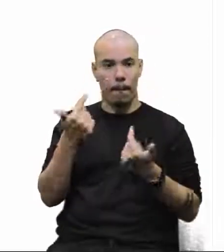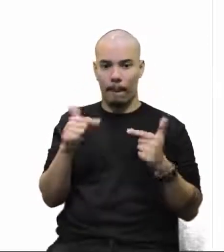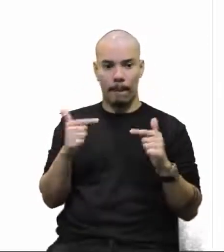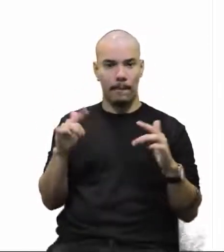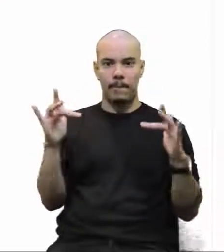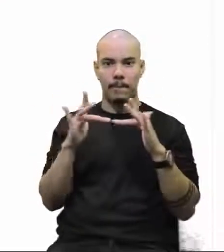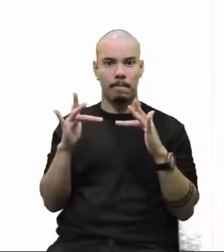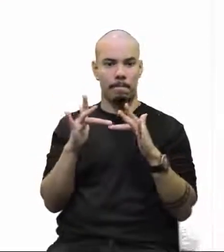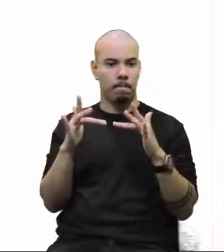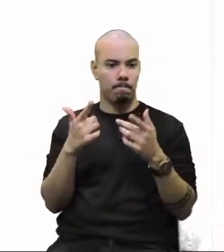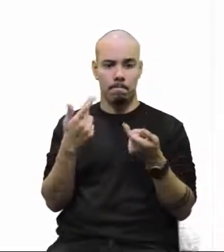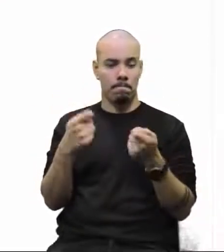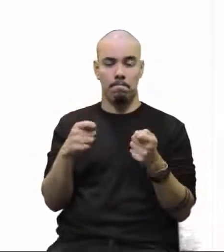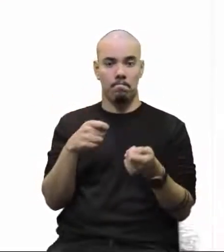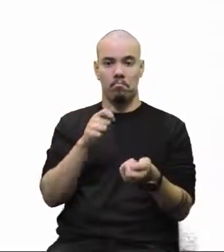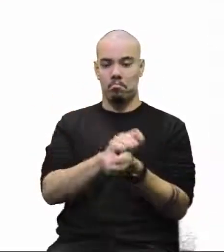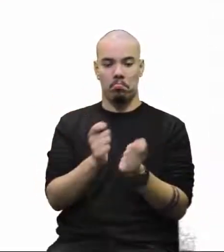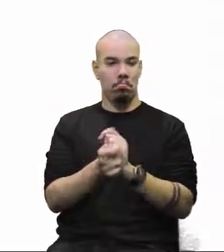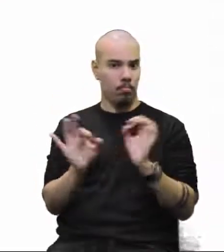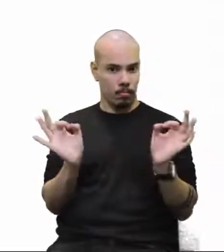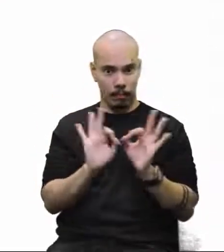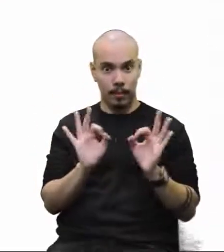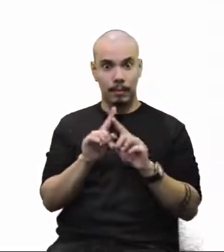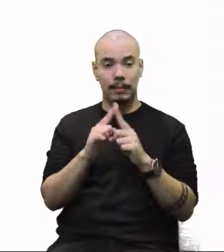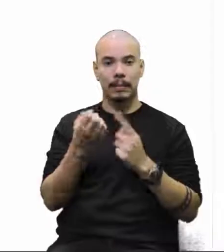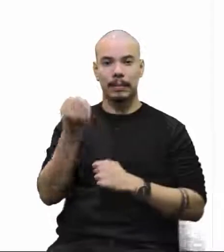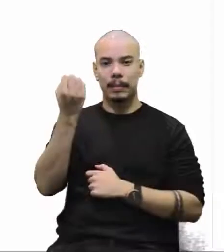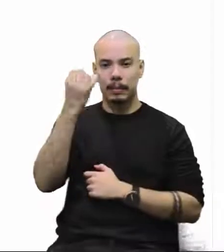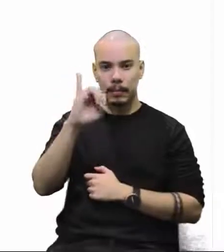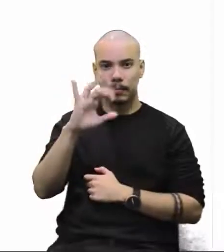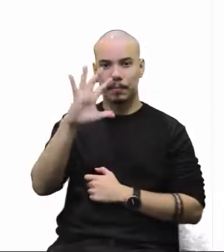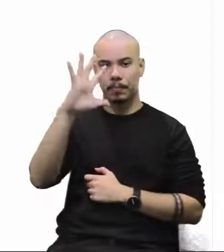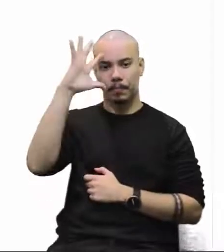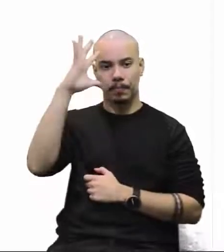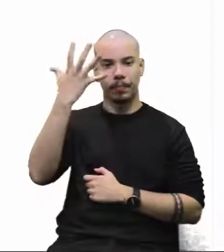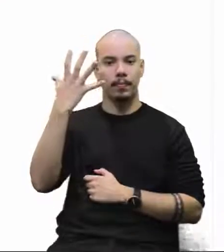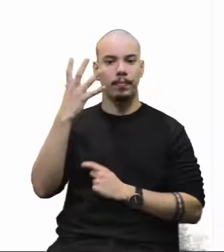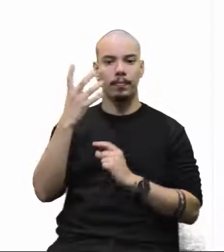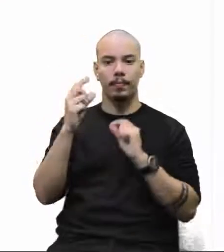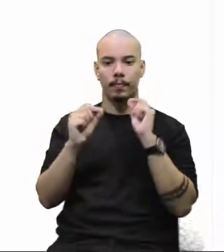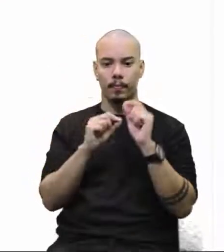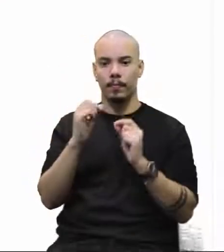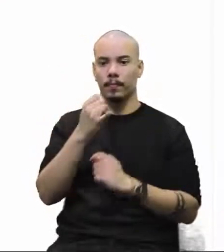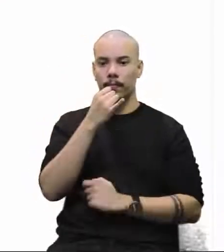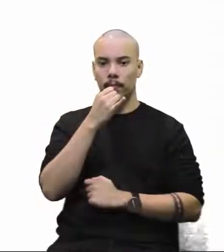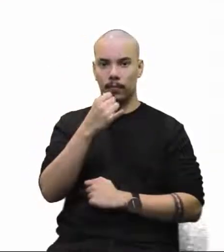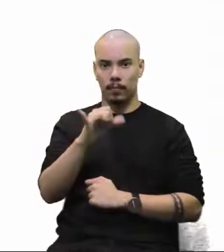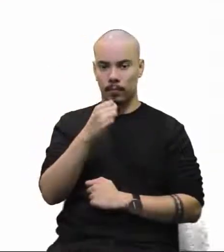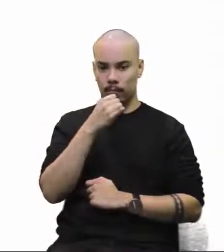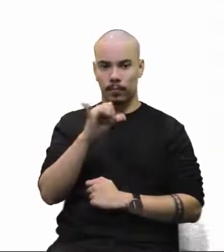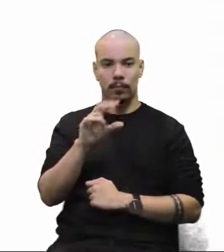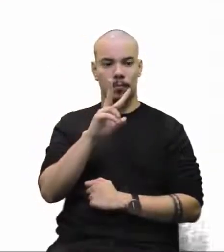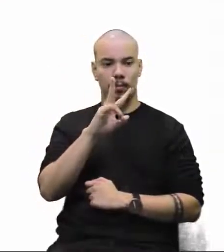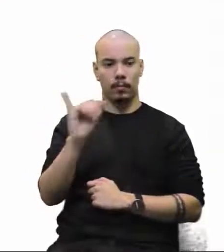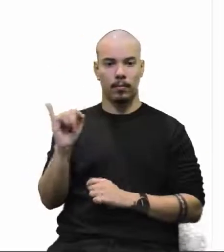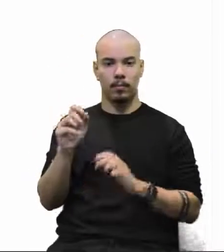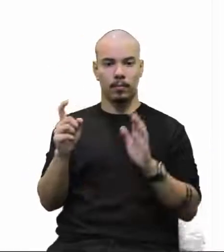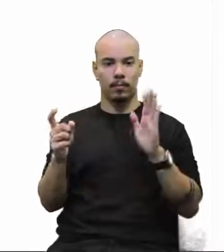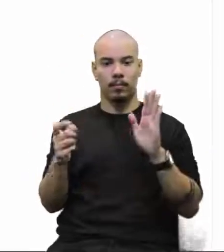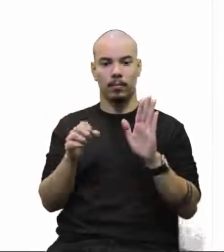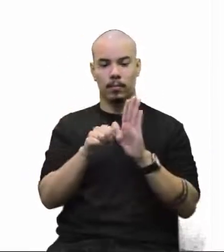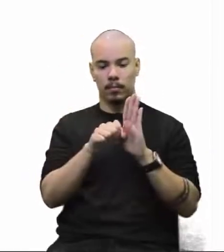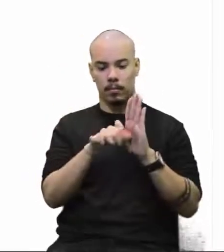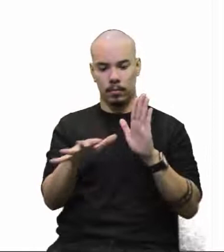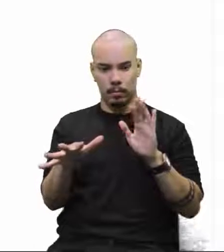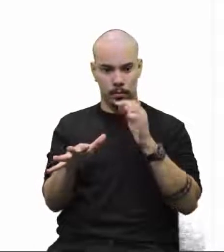tendo essa situação, mas o que vai acontecer? A corrente elétrica, ela está saindo. O que